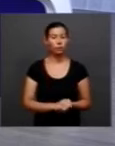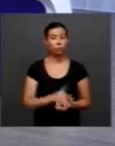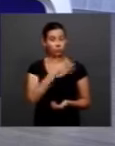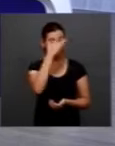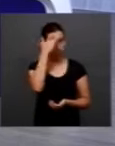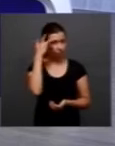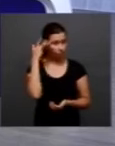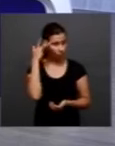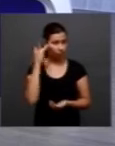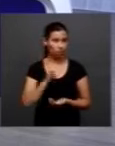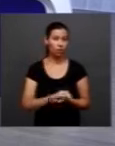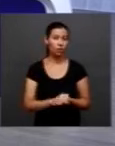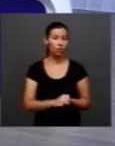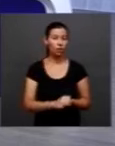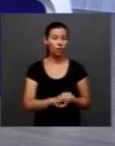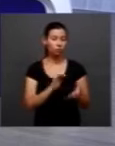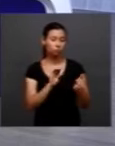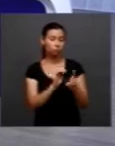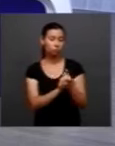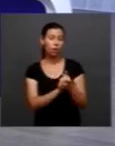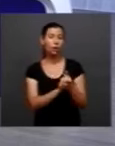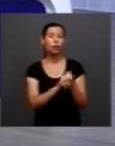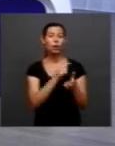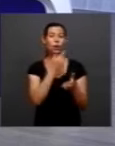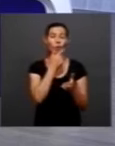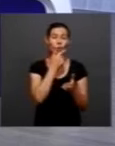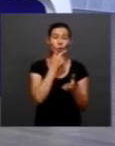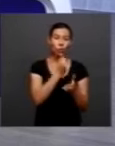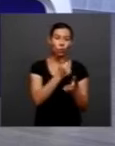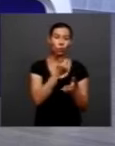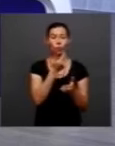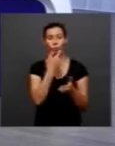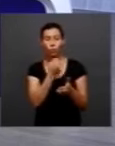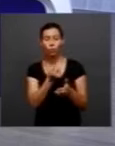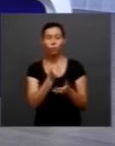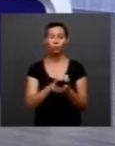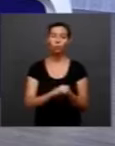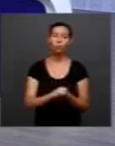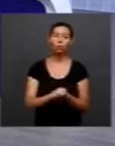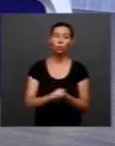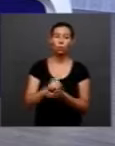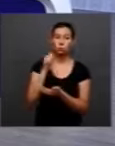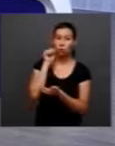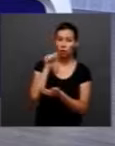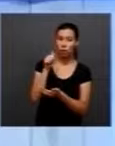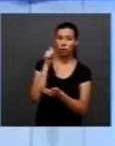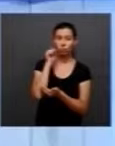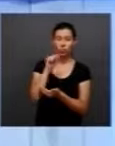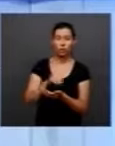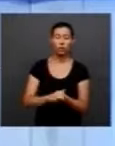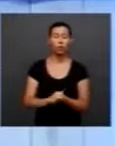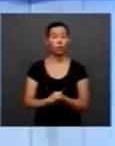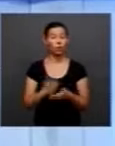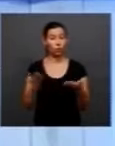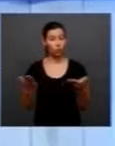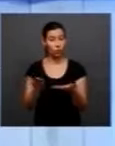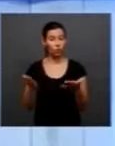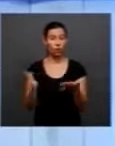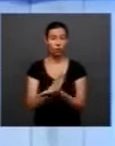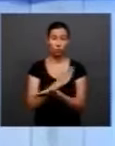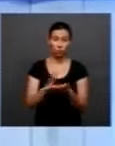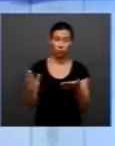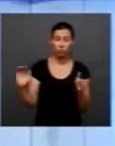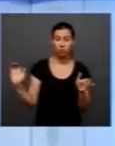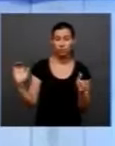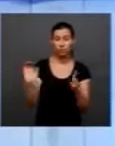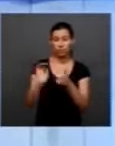Tira um pouco aquele estigma de namorados, tem gente que casa bonitinho, mantém família,